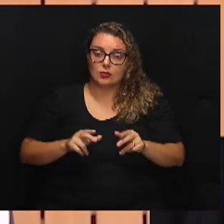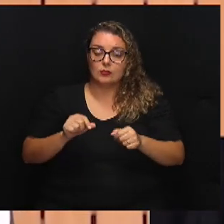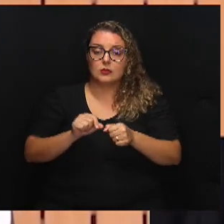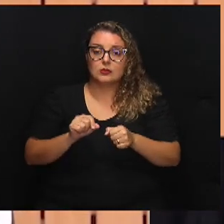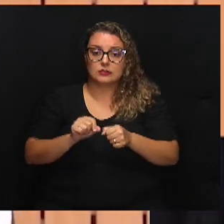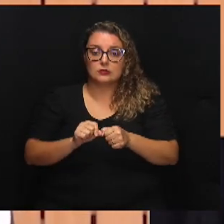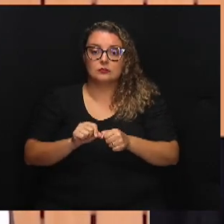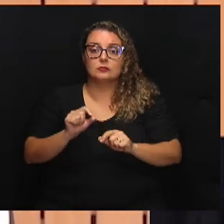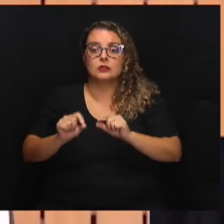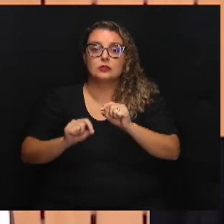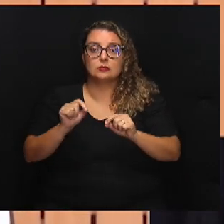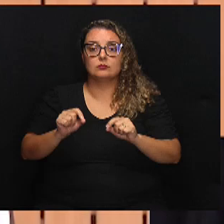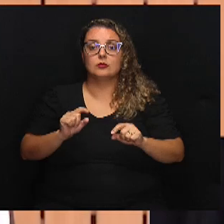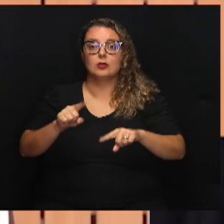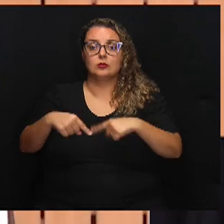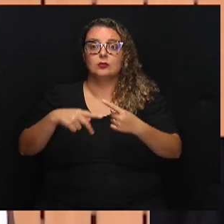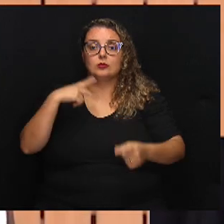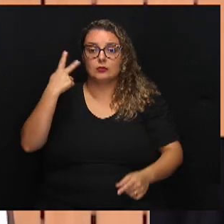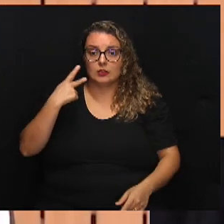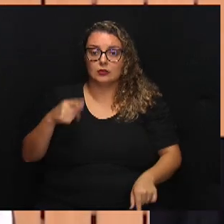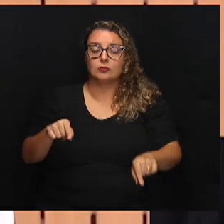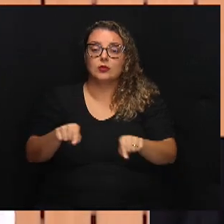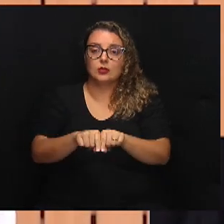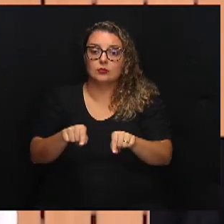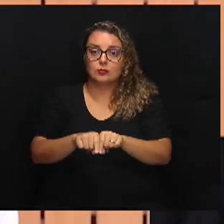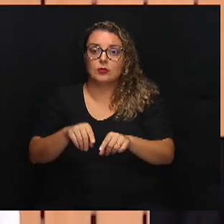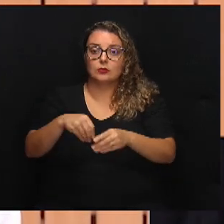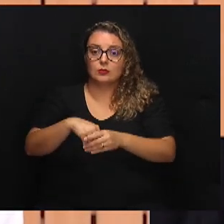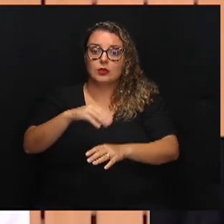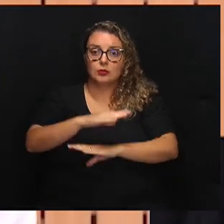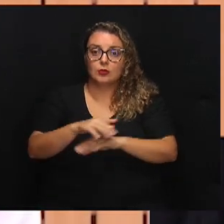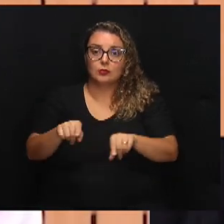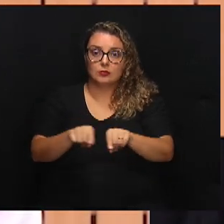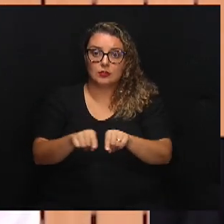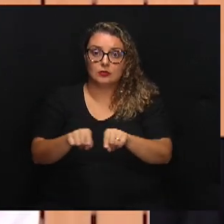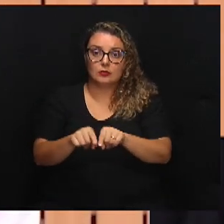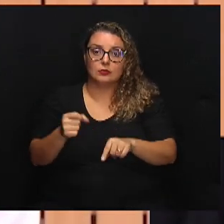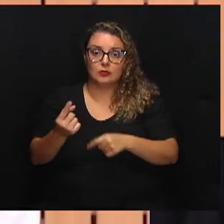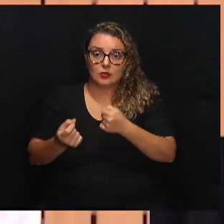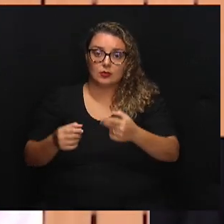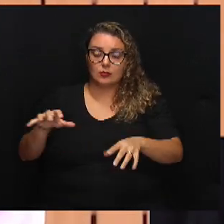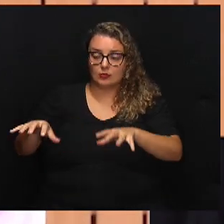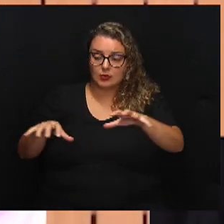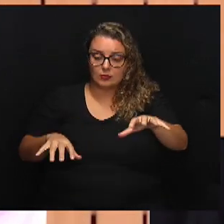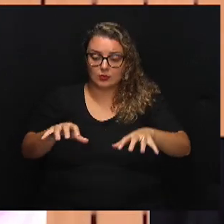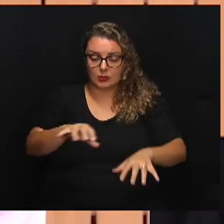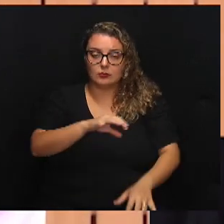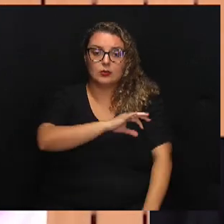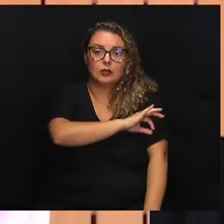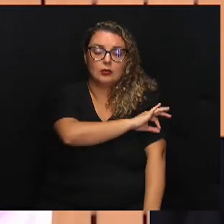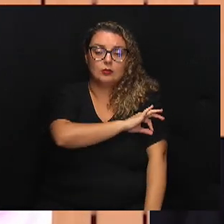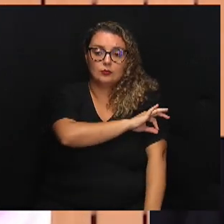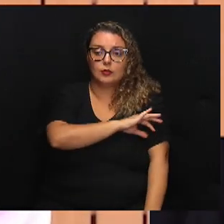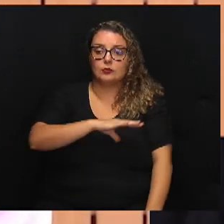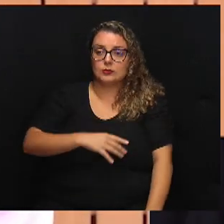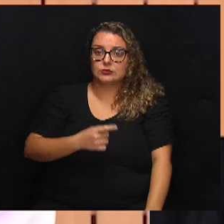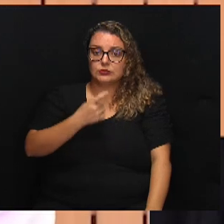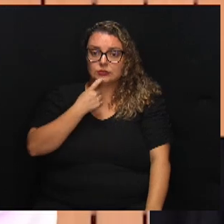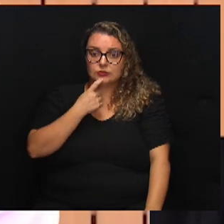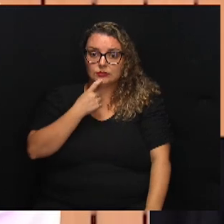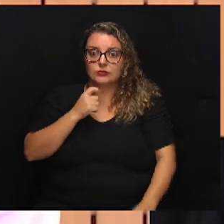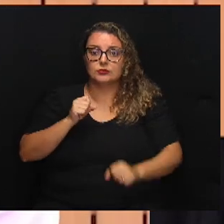para que os demais vereadores também dessa casa, como também alguns órgãos da Prefeitura de Campinas,